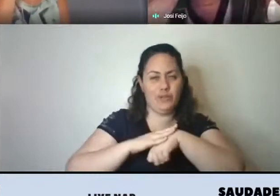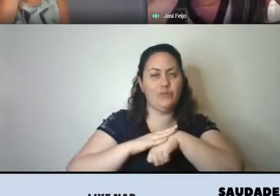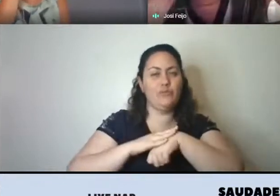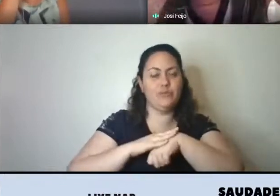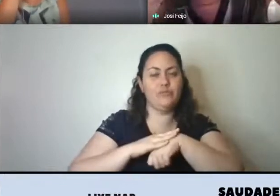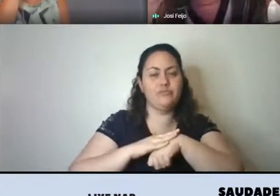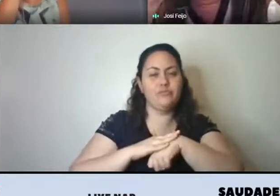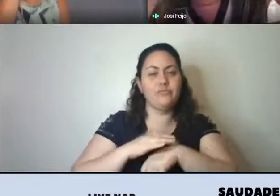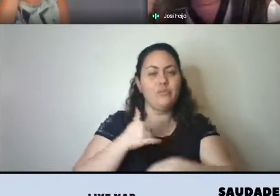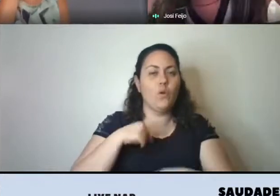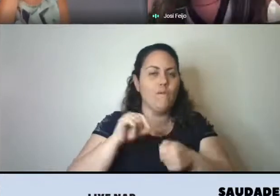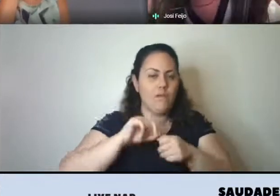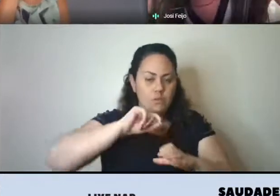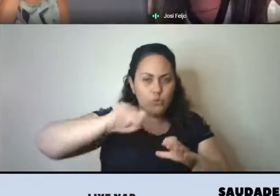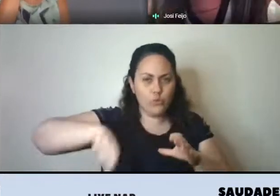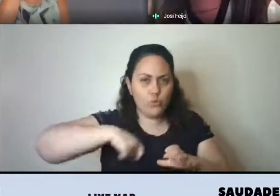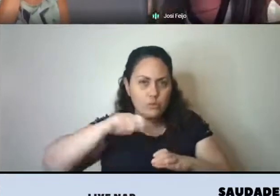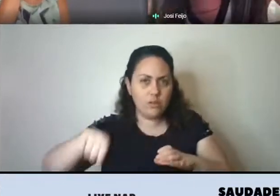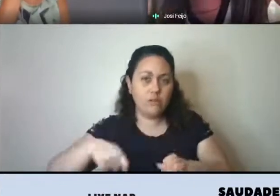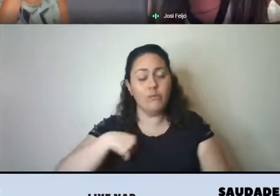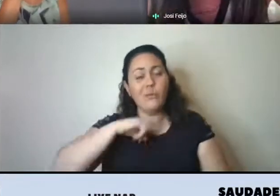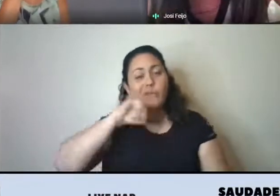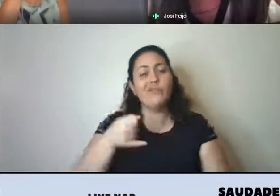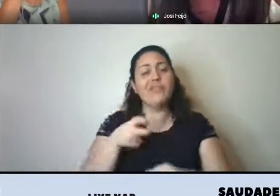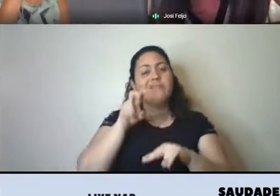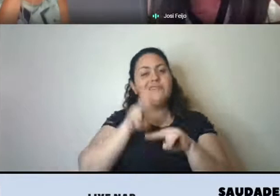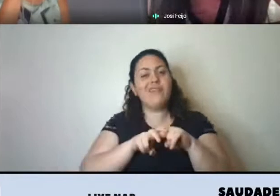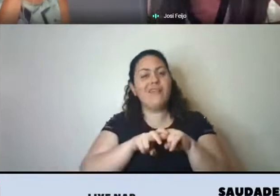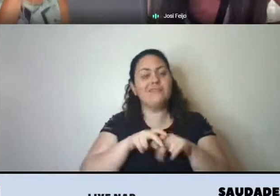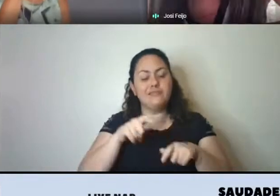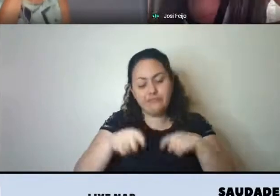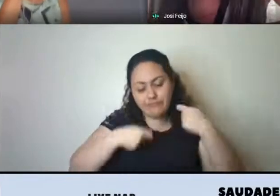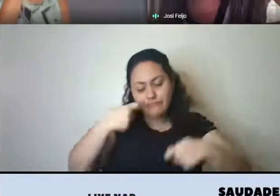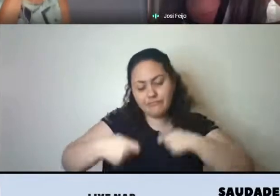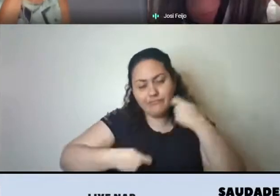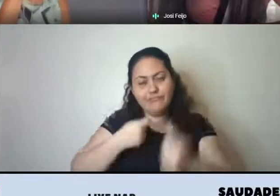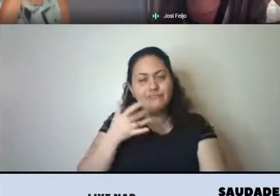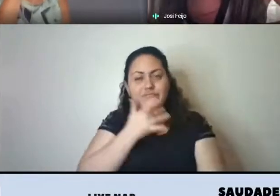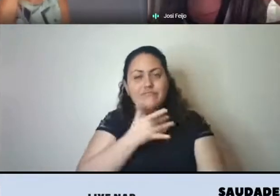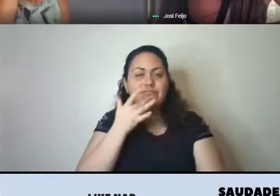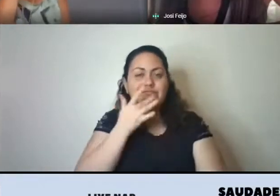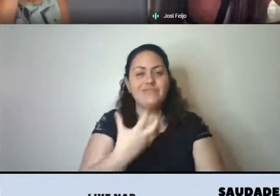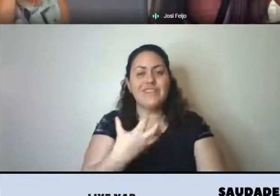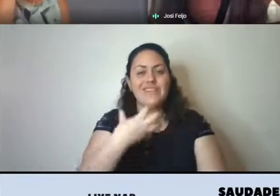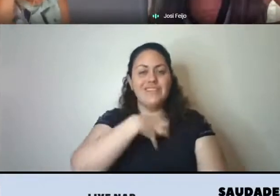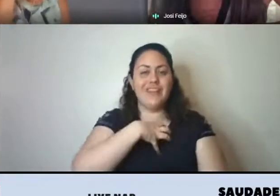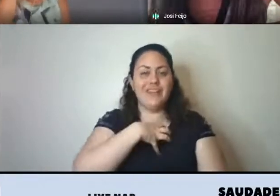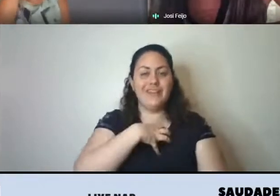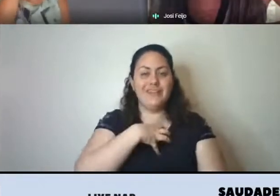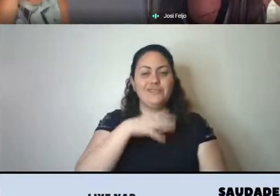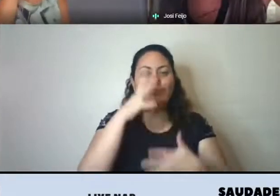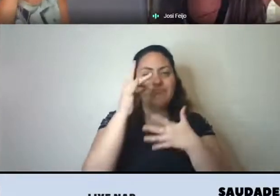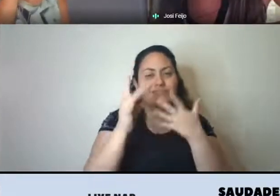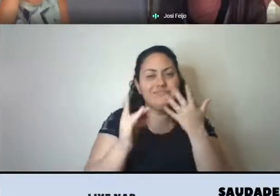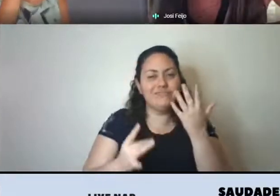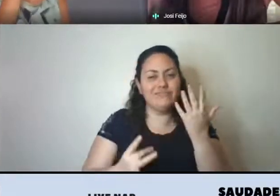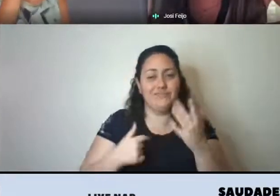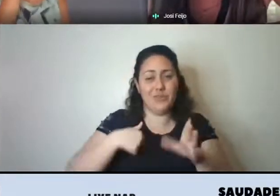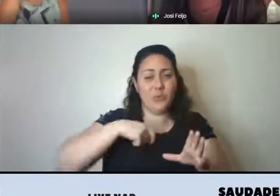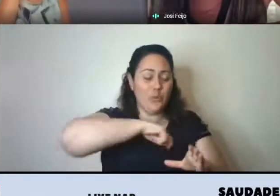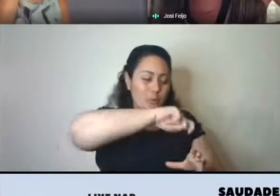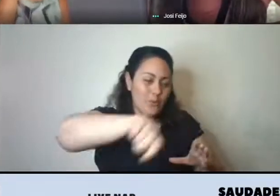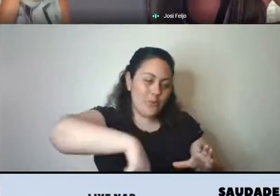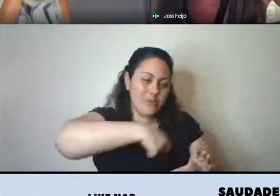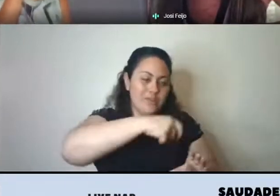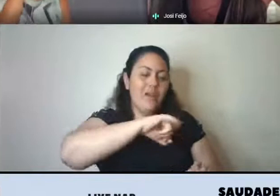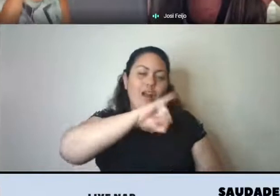fazer uma comida, eu vou poder sentar, vou poder saborear, vou poder sentir os elementos que estão naquela comida, vou cozinhar enquanto eu estou